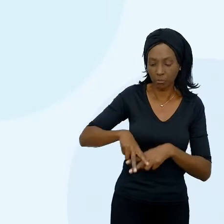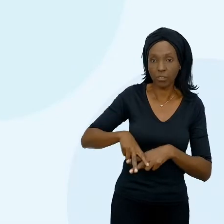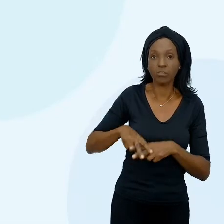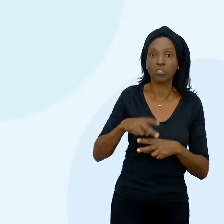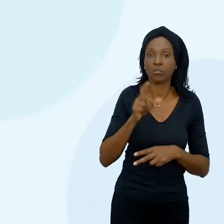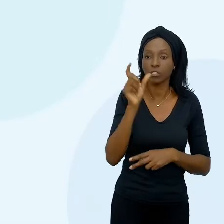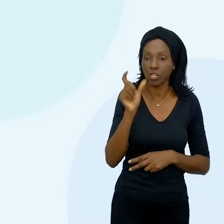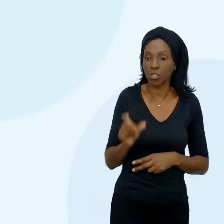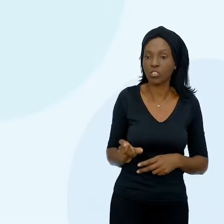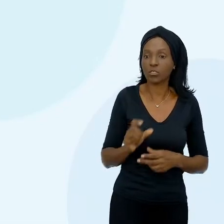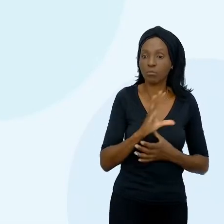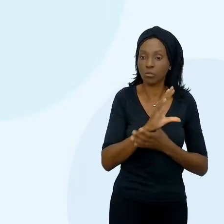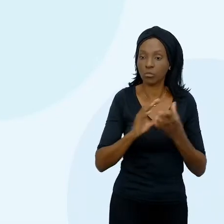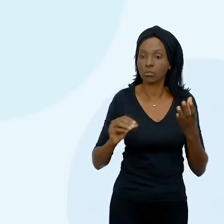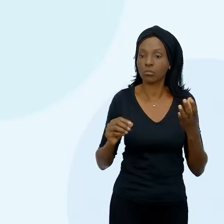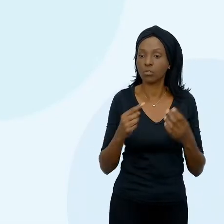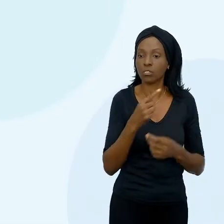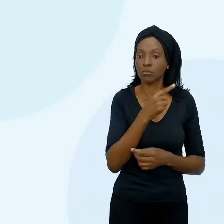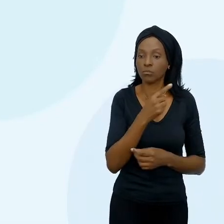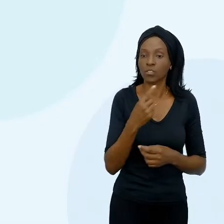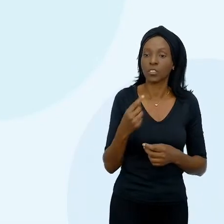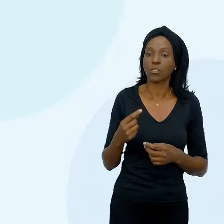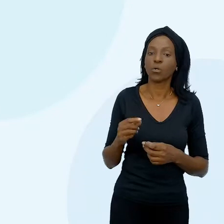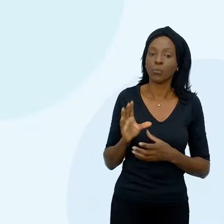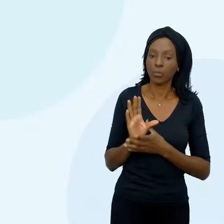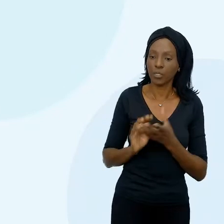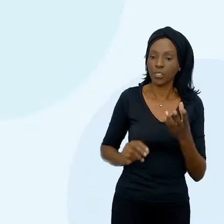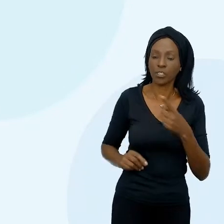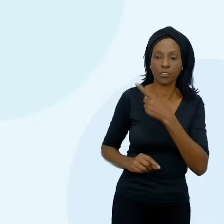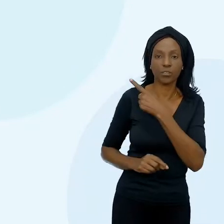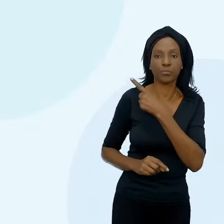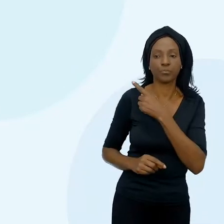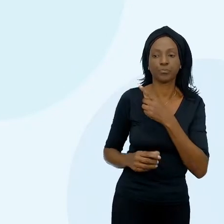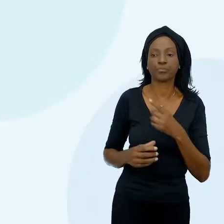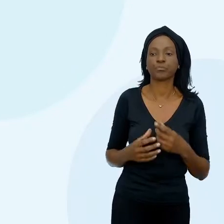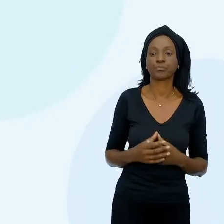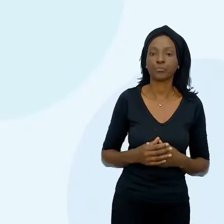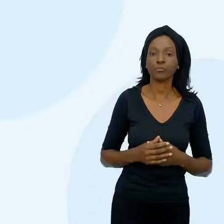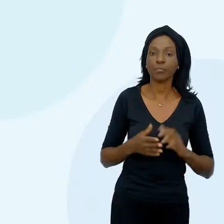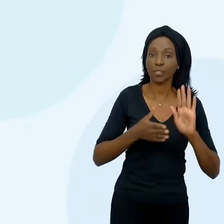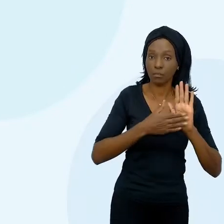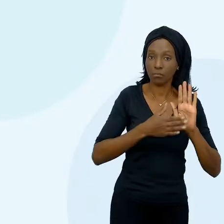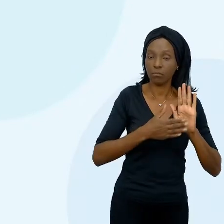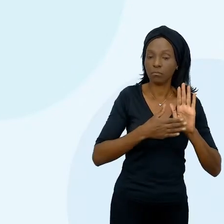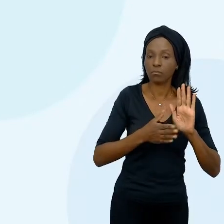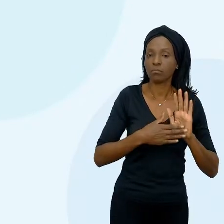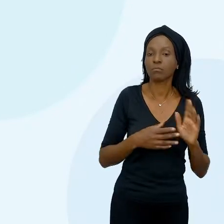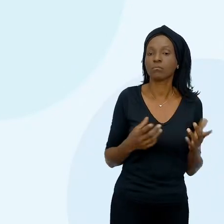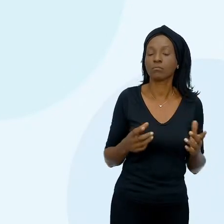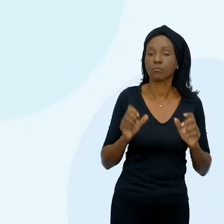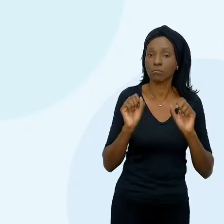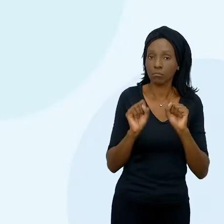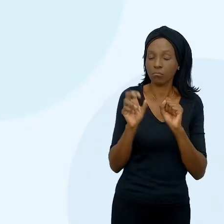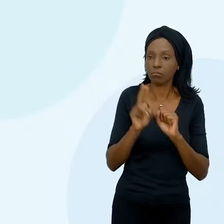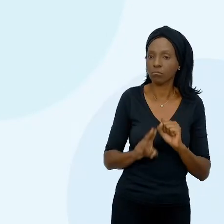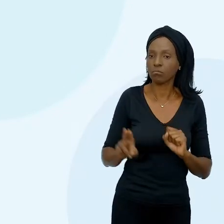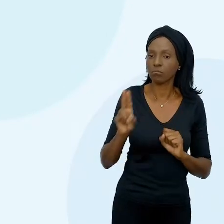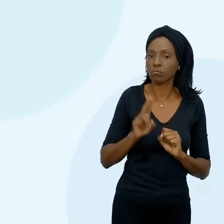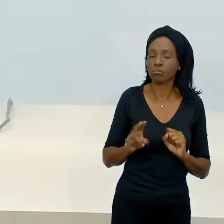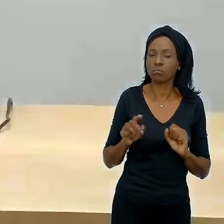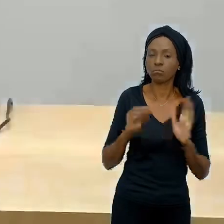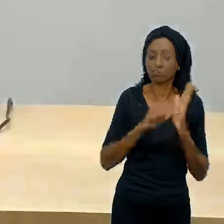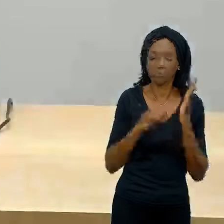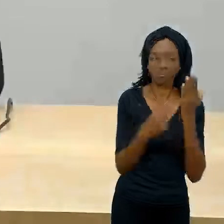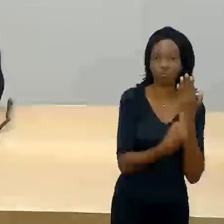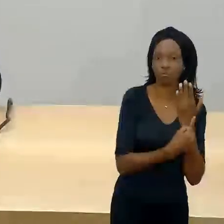panóptico hoje. Né? Mas essa proposta do Jeremy Bentham, a gente pode inclusive utilizar como uma metáfora,